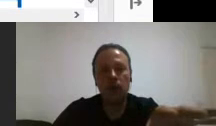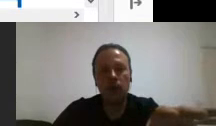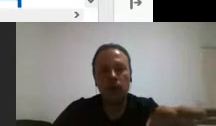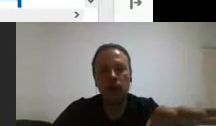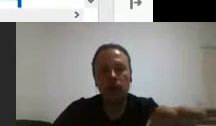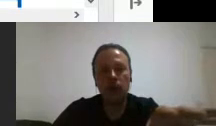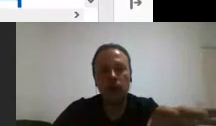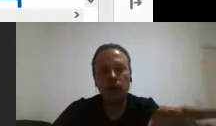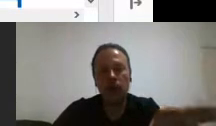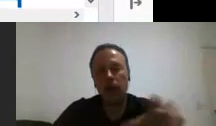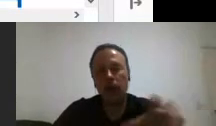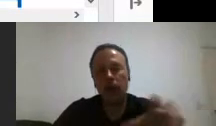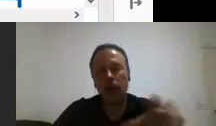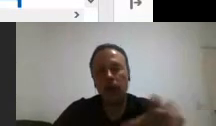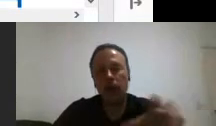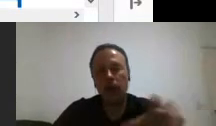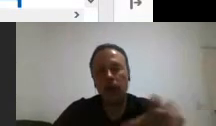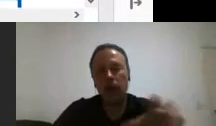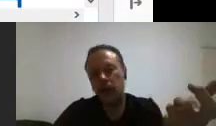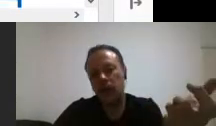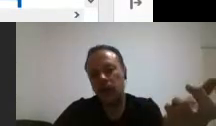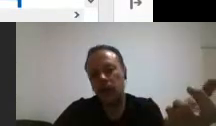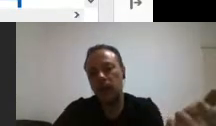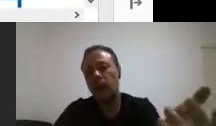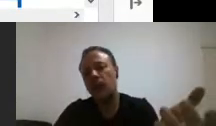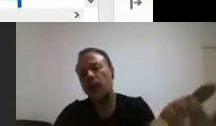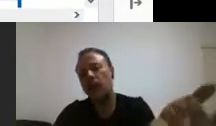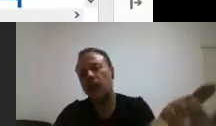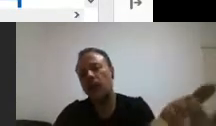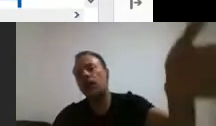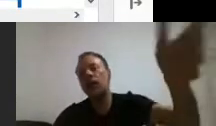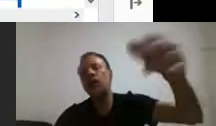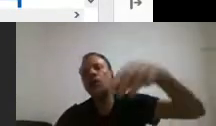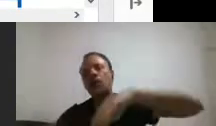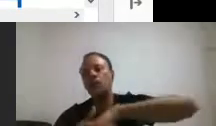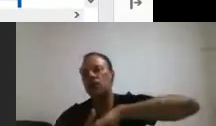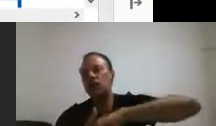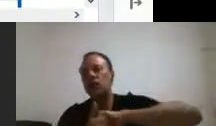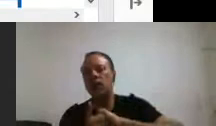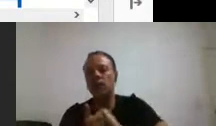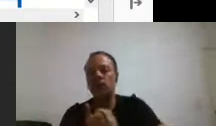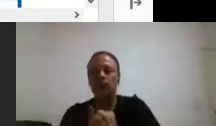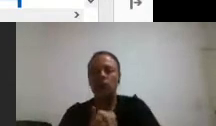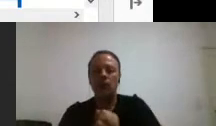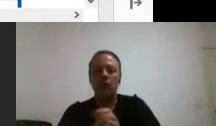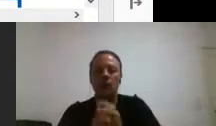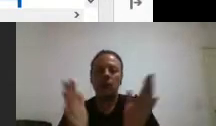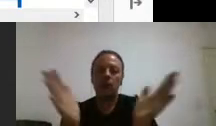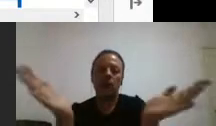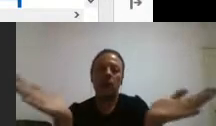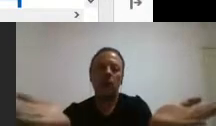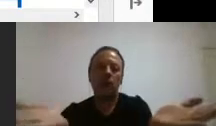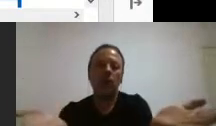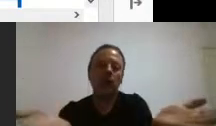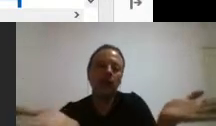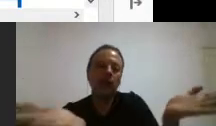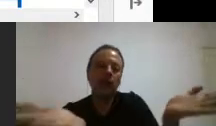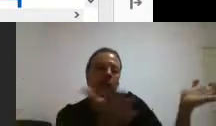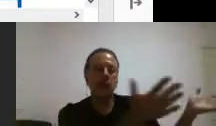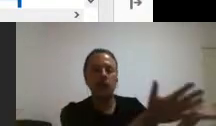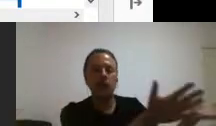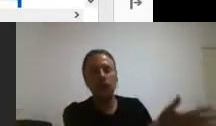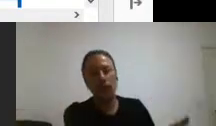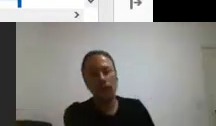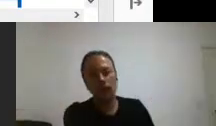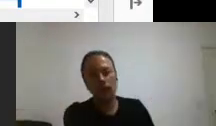Então, olha que importante aqui para quem vai criar um banco de dados, a pessoa,